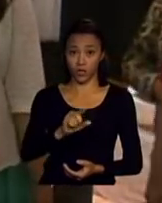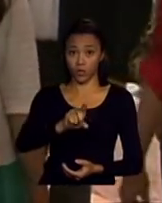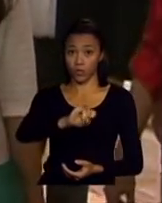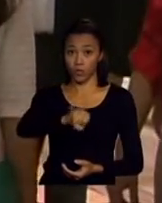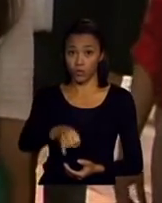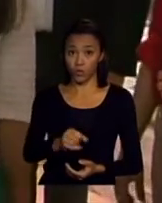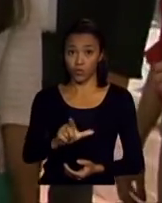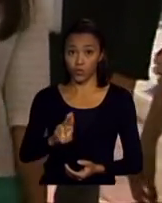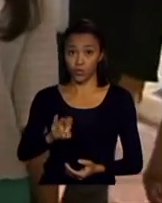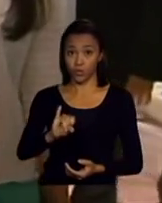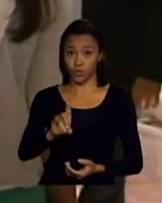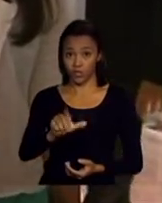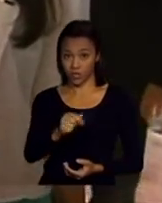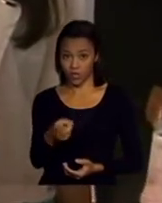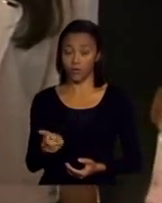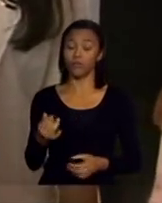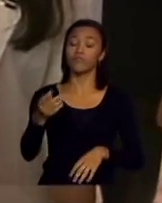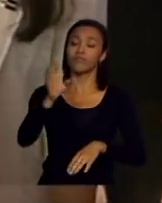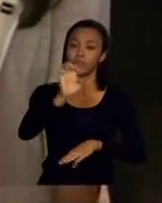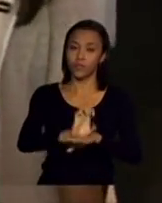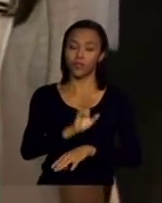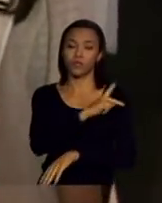no Piauí.